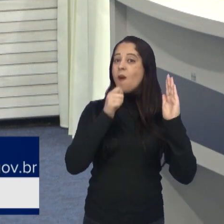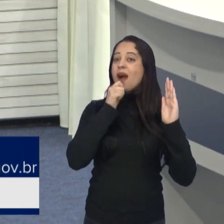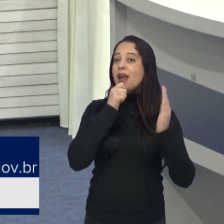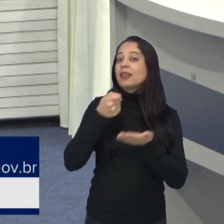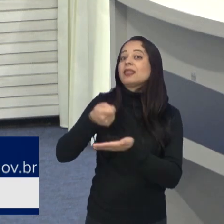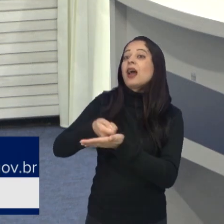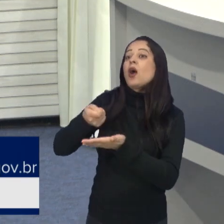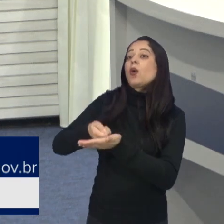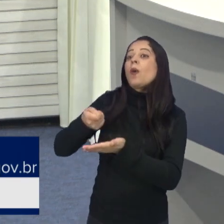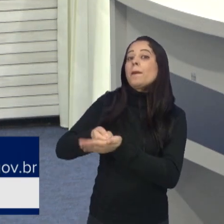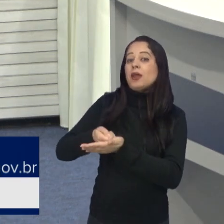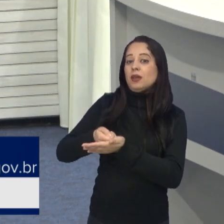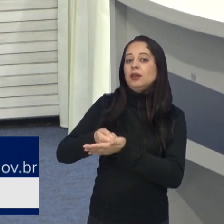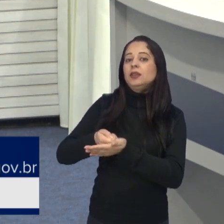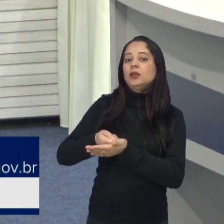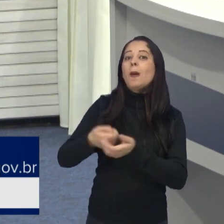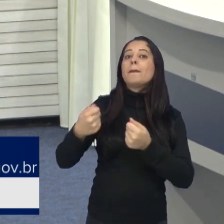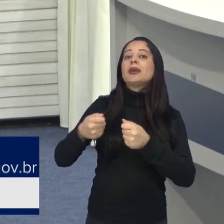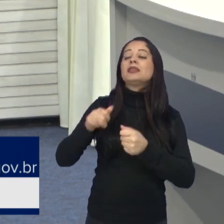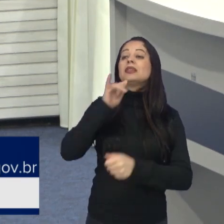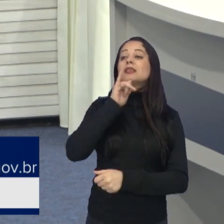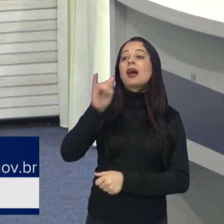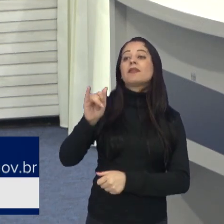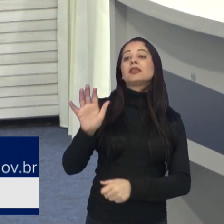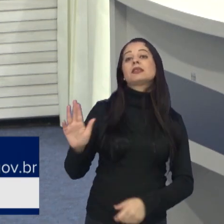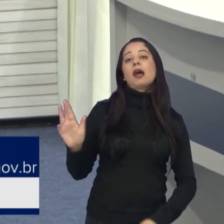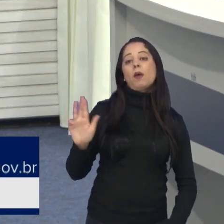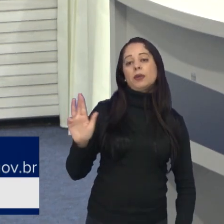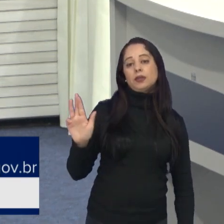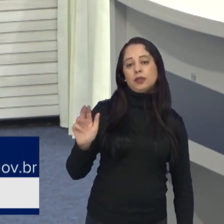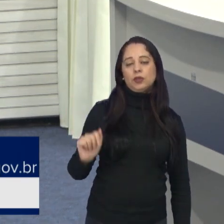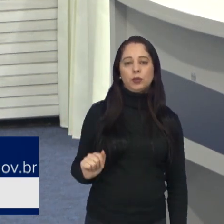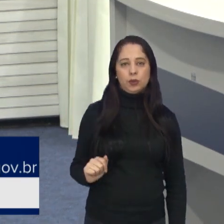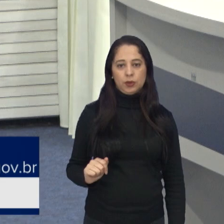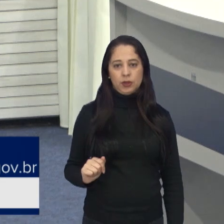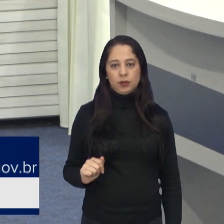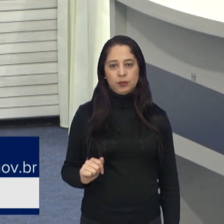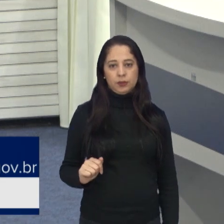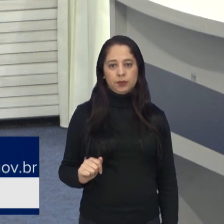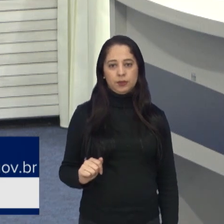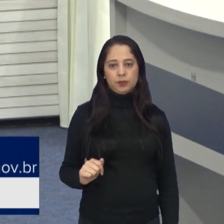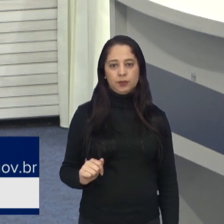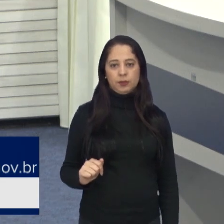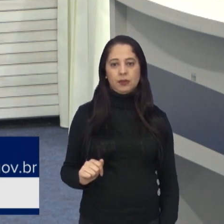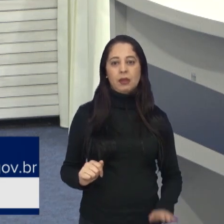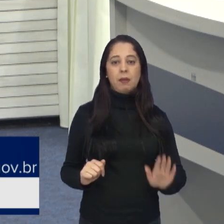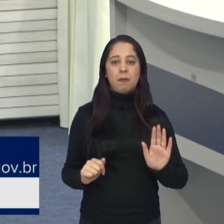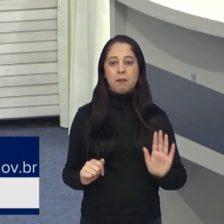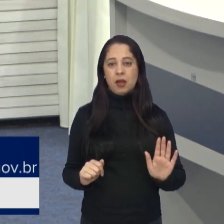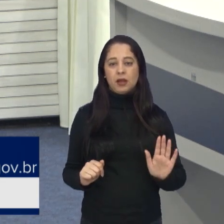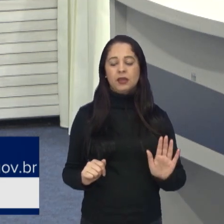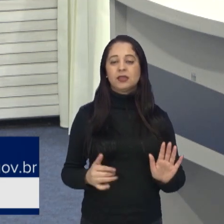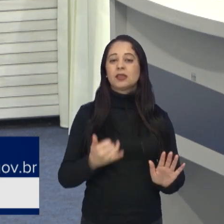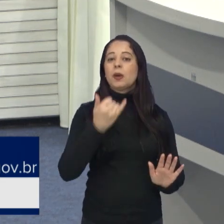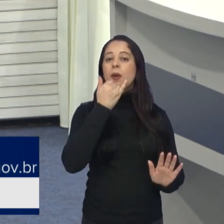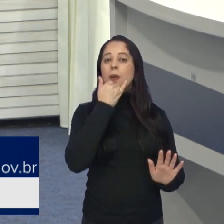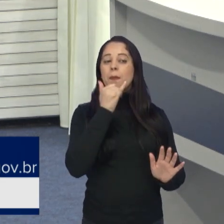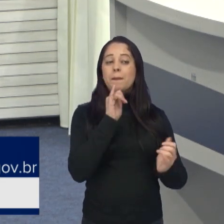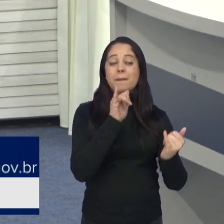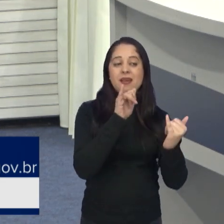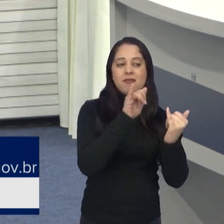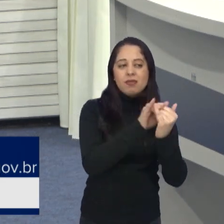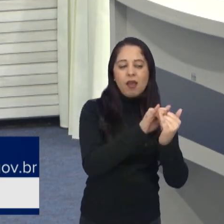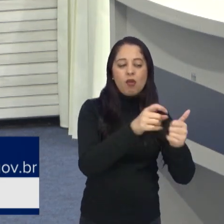a vereadora do PT levar essa mensagem para o presidente. A questão do perdão das dívidas,